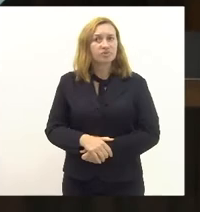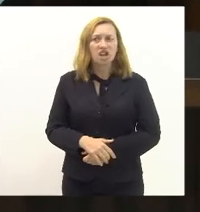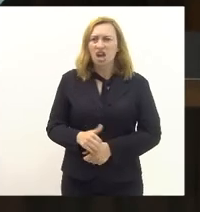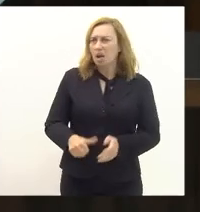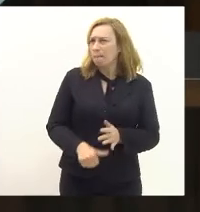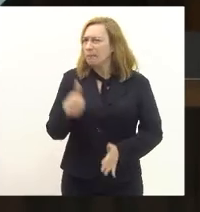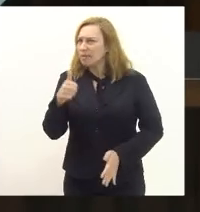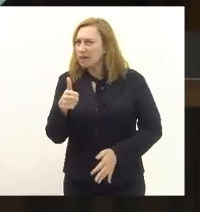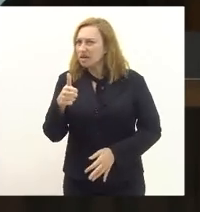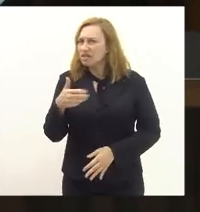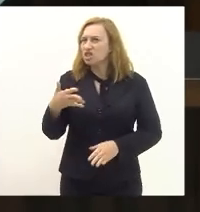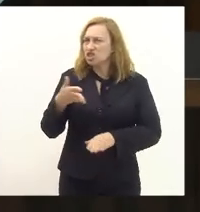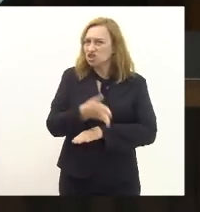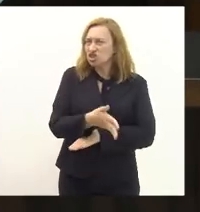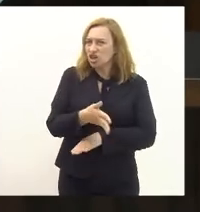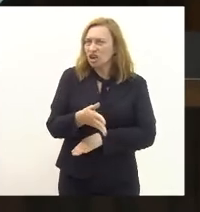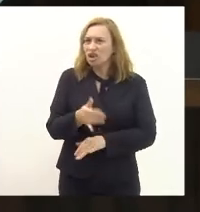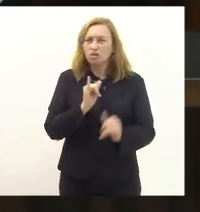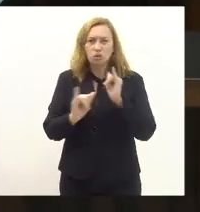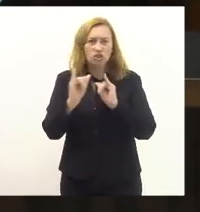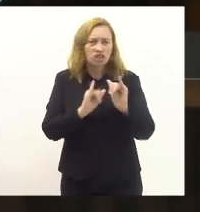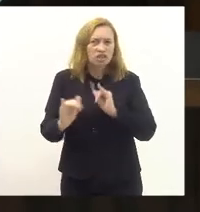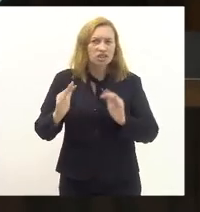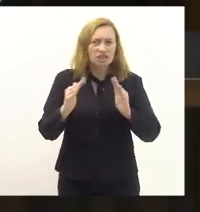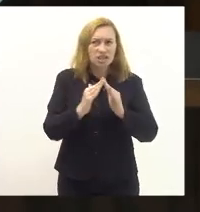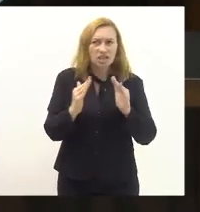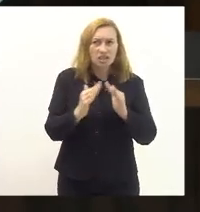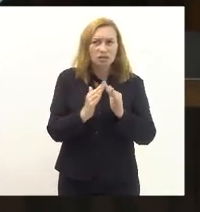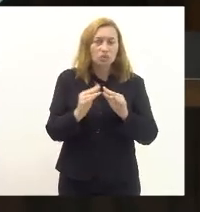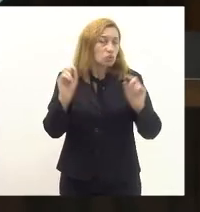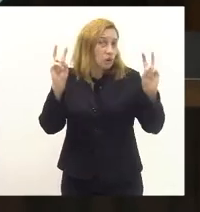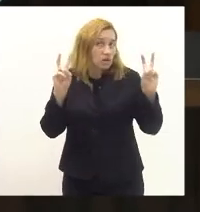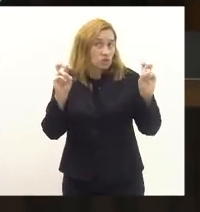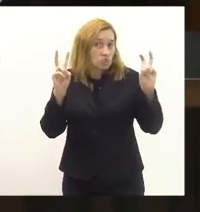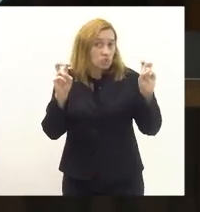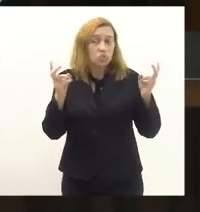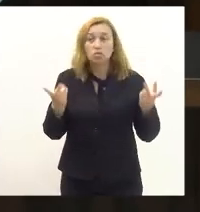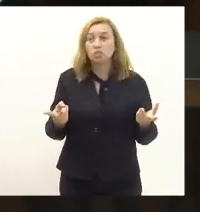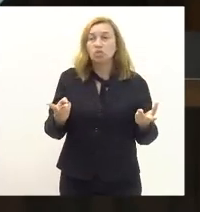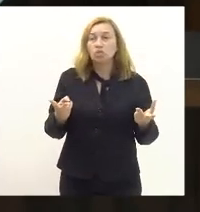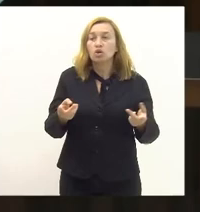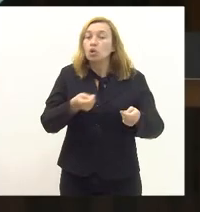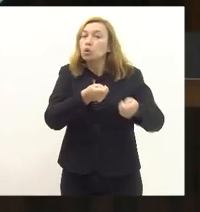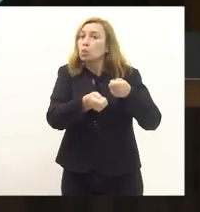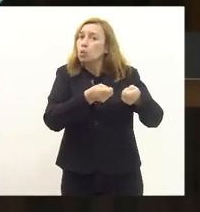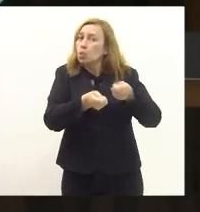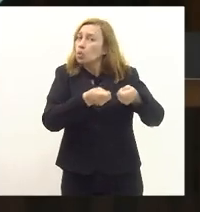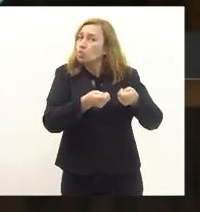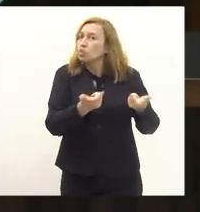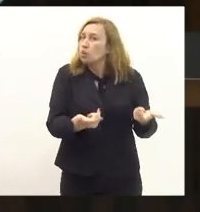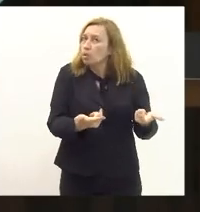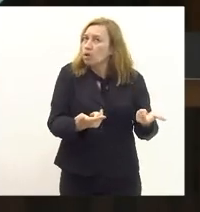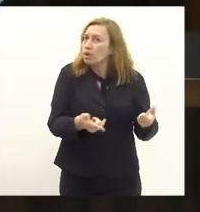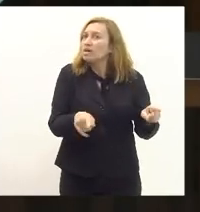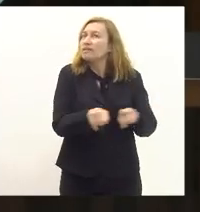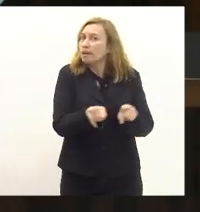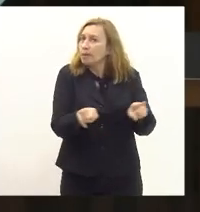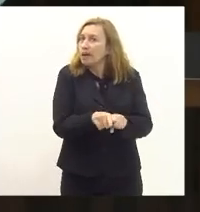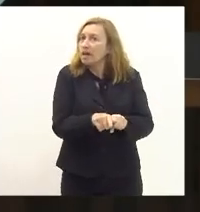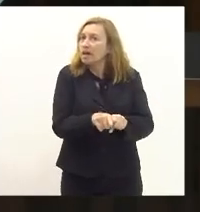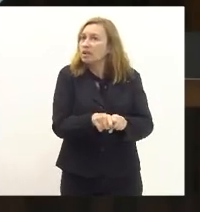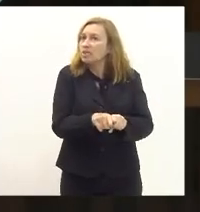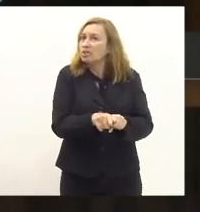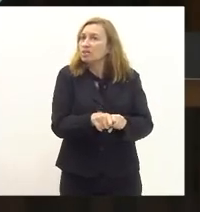primeira vez que chega a notícia a essa casa da questão, né, do controle e também, né,